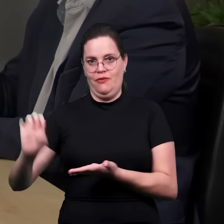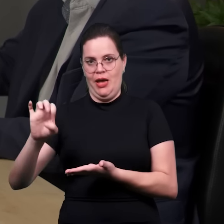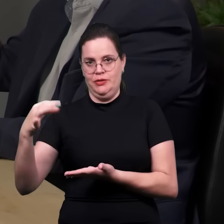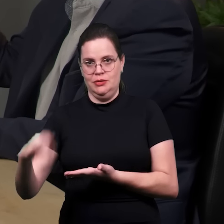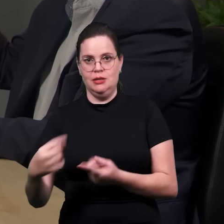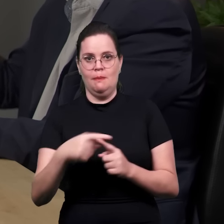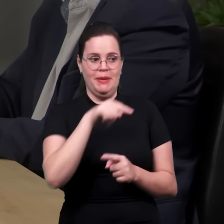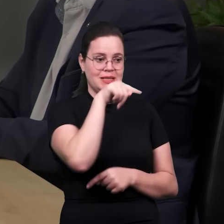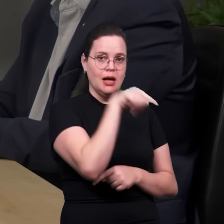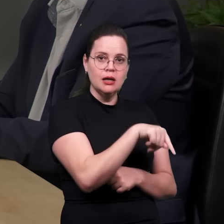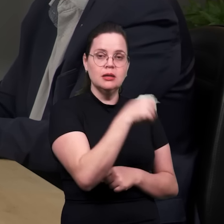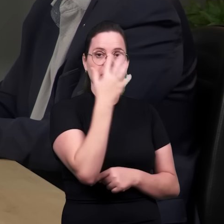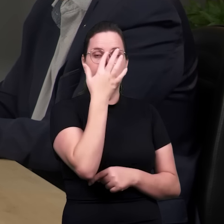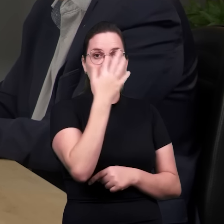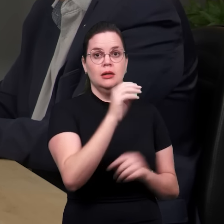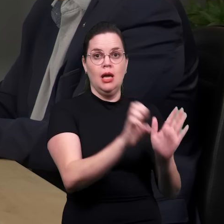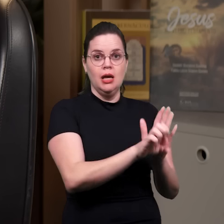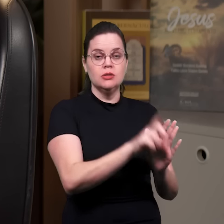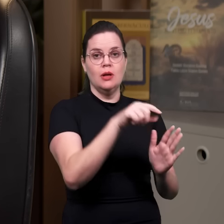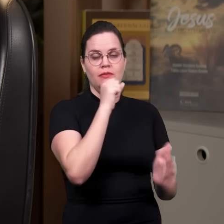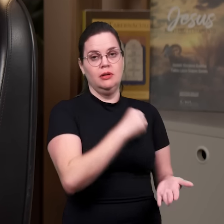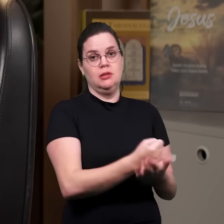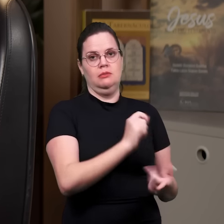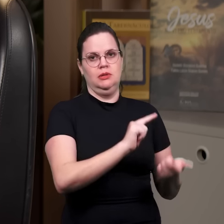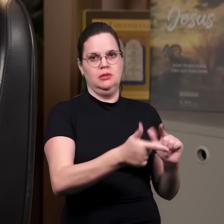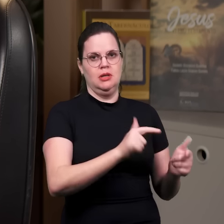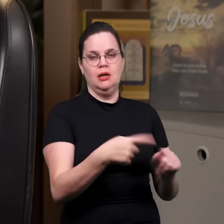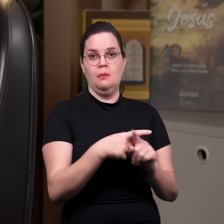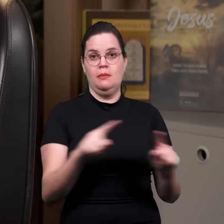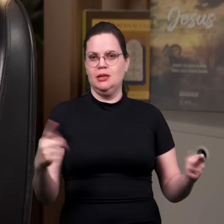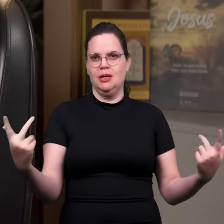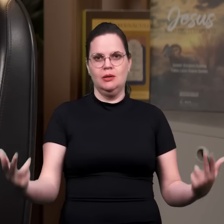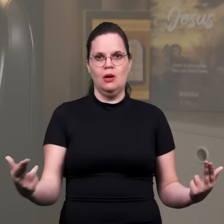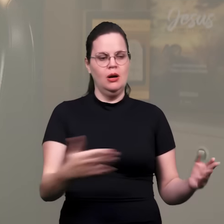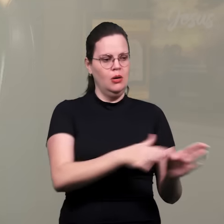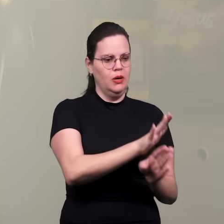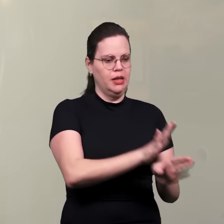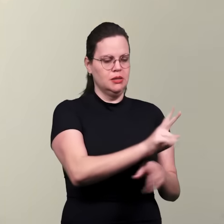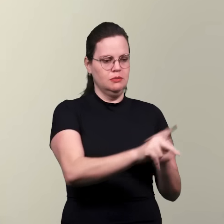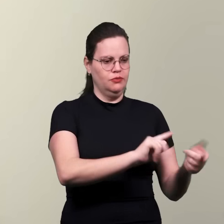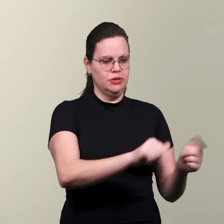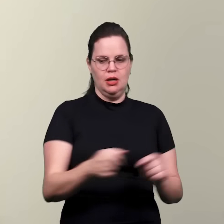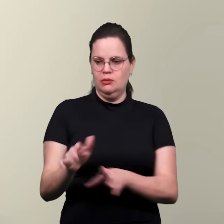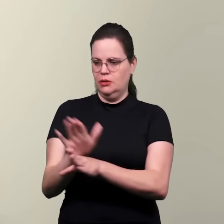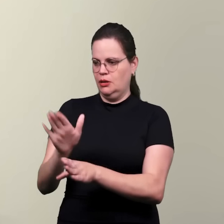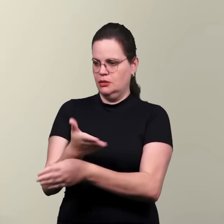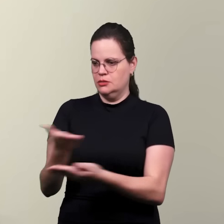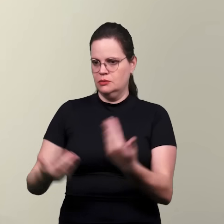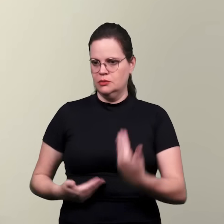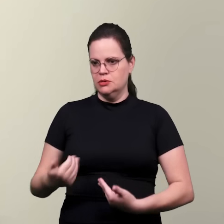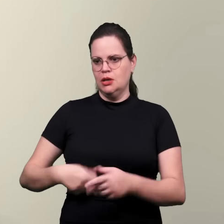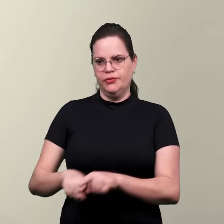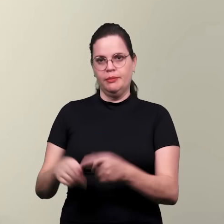aqui. Isso aqui o Senhor foi para a igreja, Efésios 6,14, né? Então a mesma orientação para Israel é a mesma orientação para a igreja, né? Sobre a